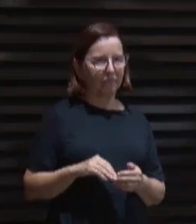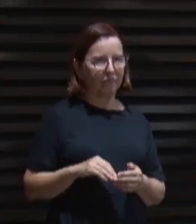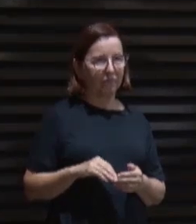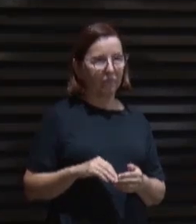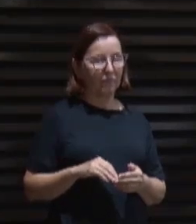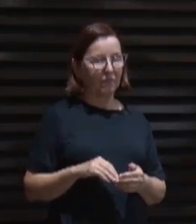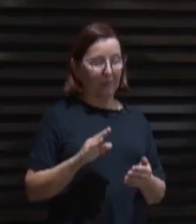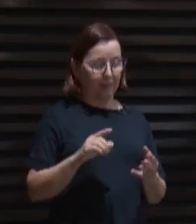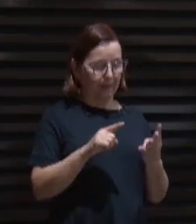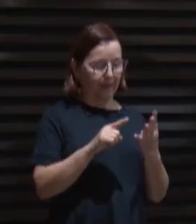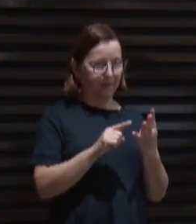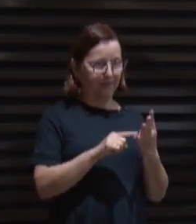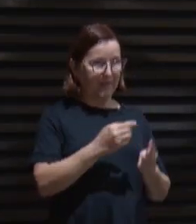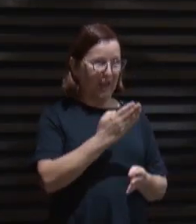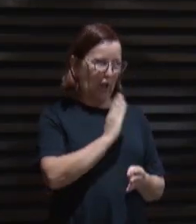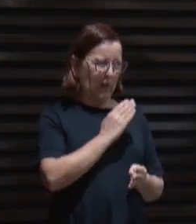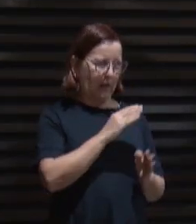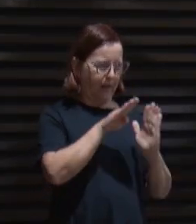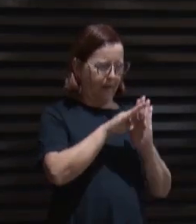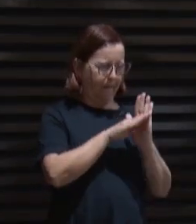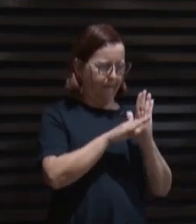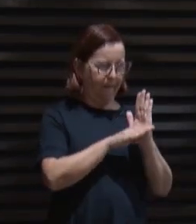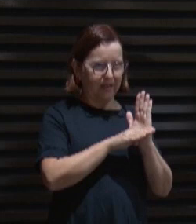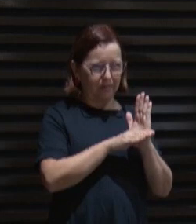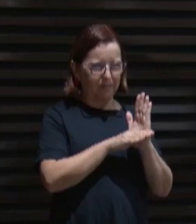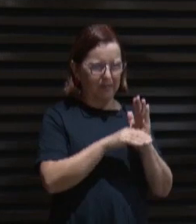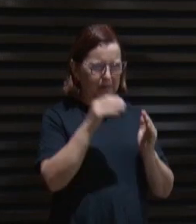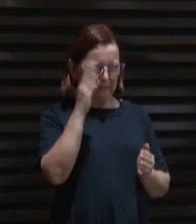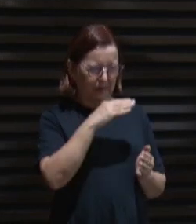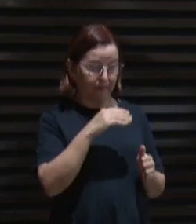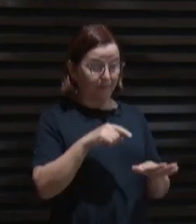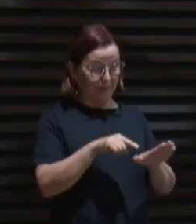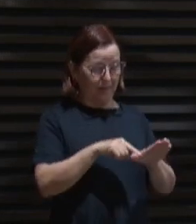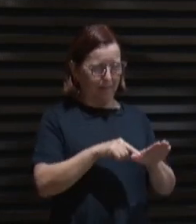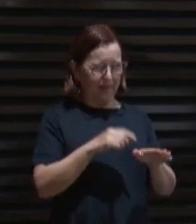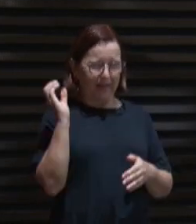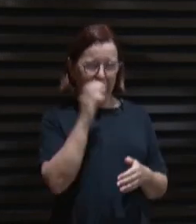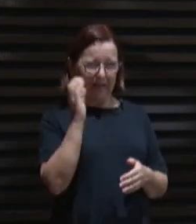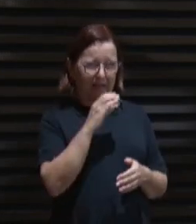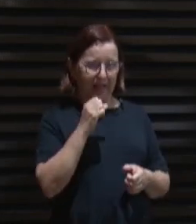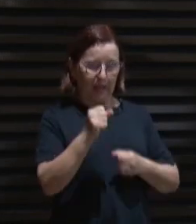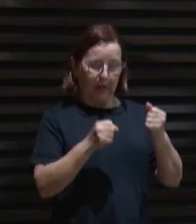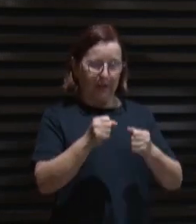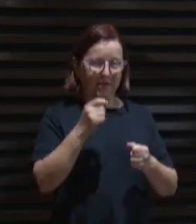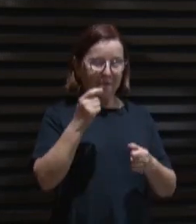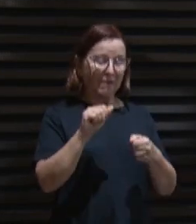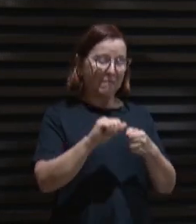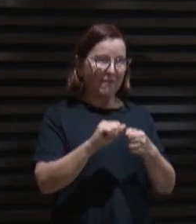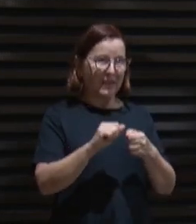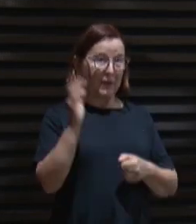Coração que trama projetos iníquos. Pés que se apressam a correr para o mal.